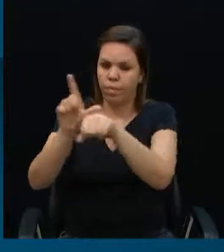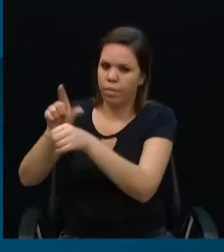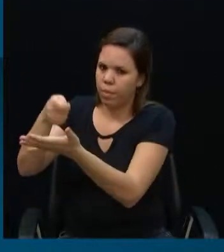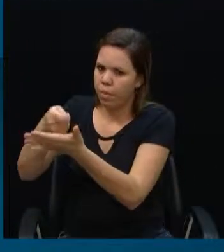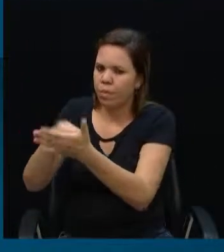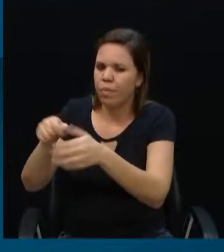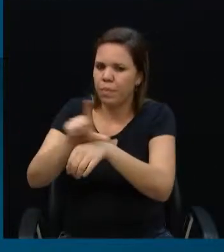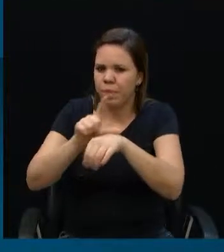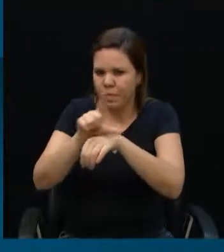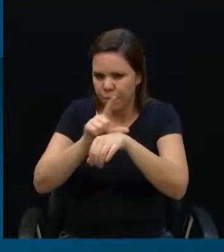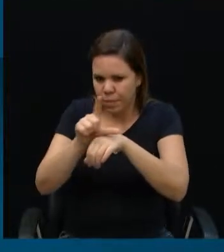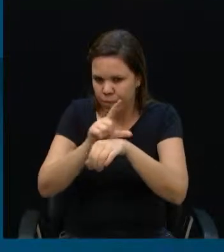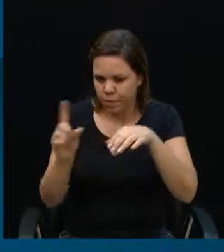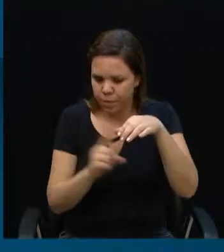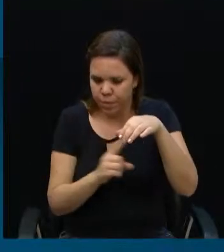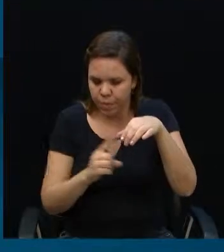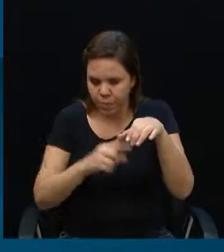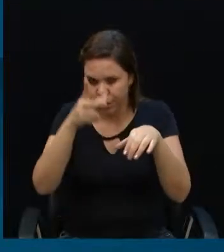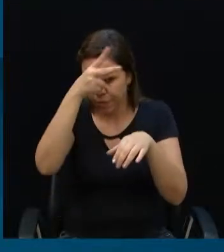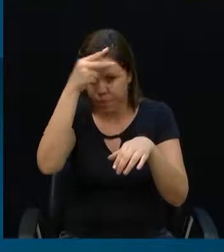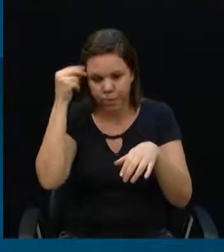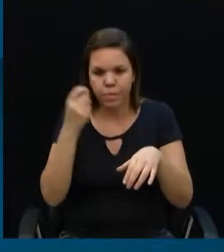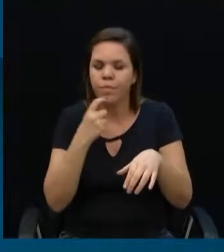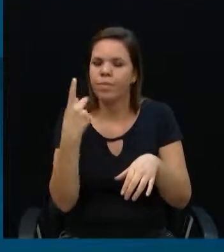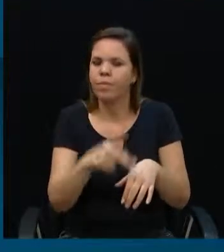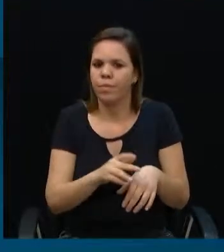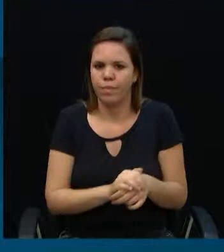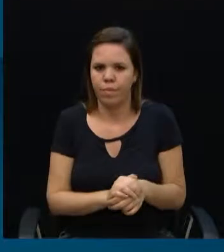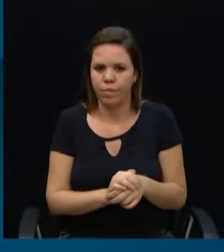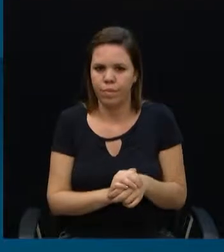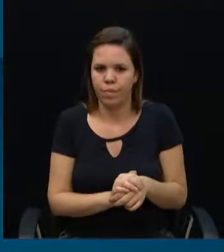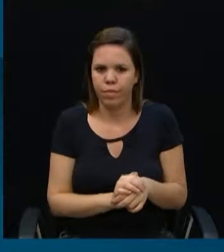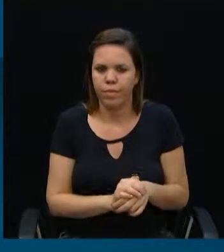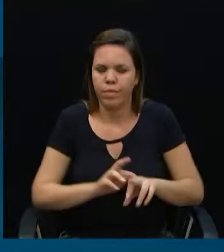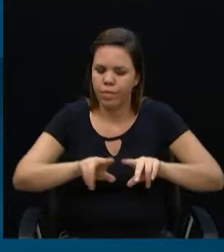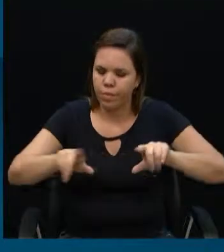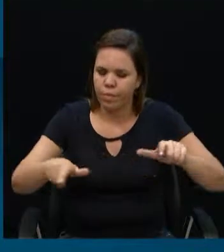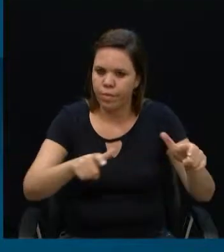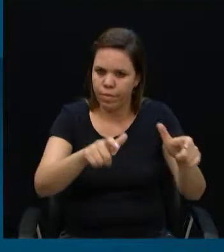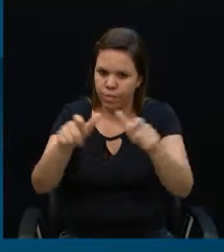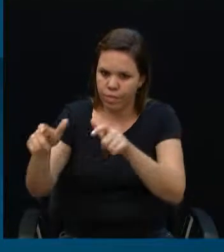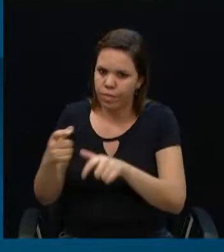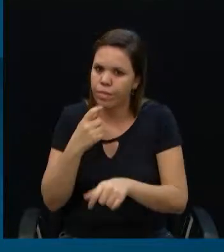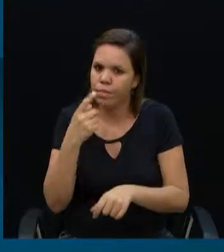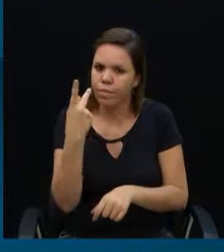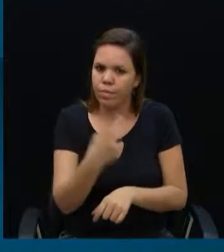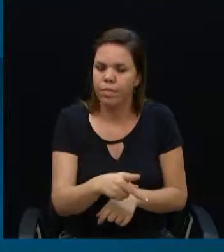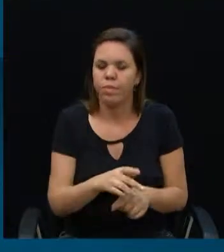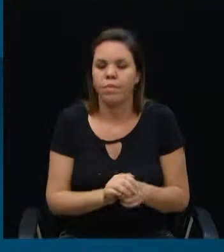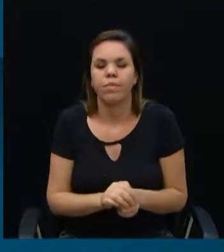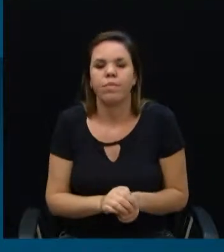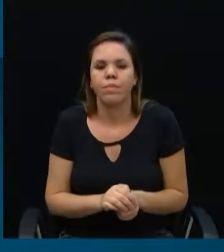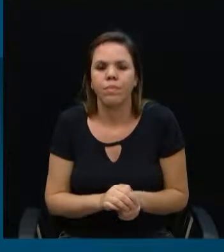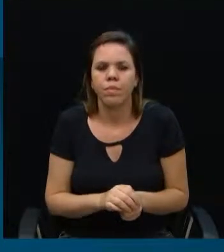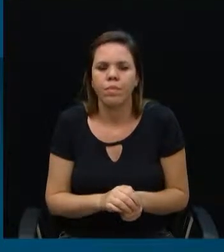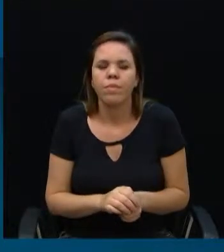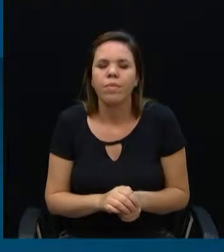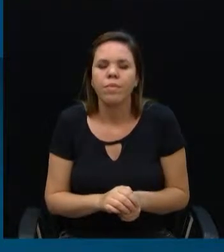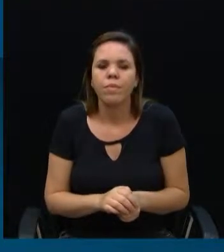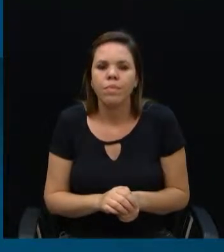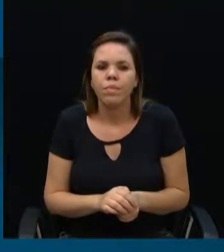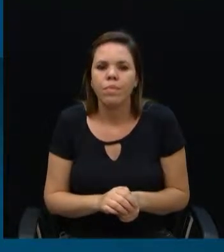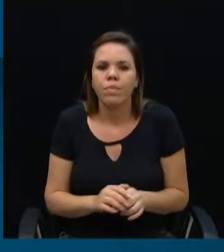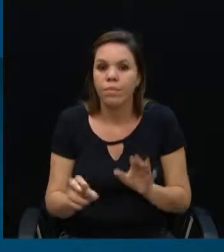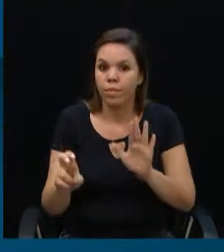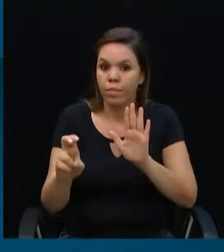exigidos pela legislação consumerista municipal nos estabelecimentos comerciais ou de prestação de serviços.